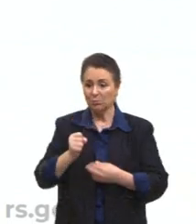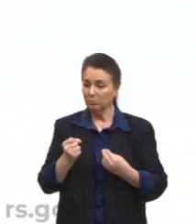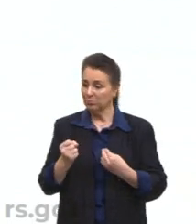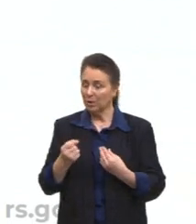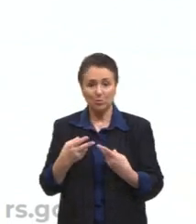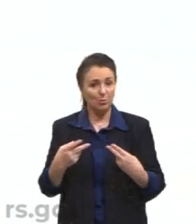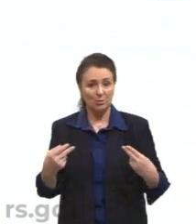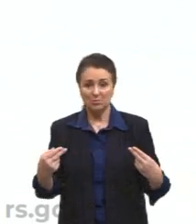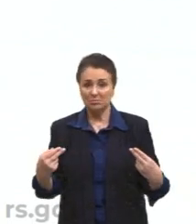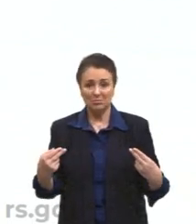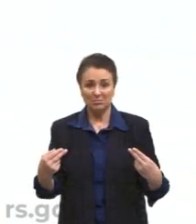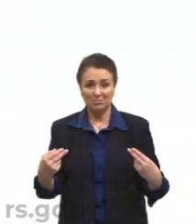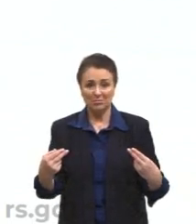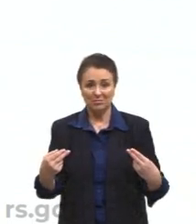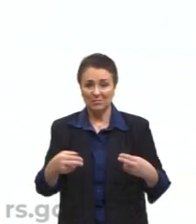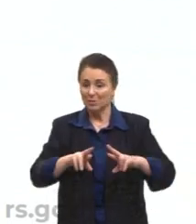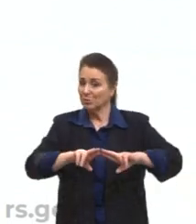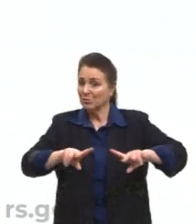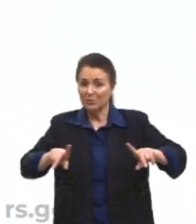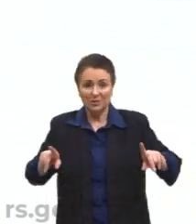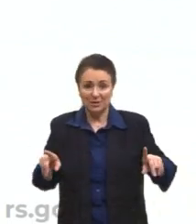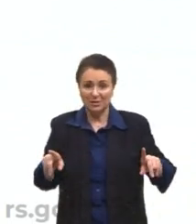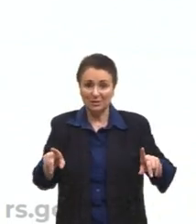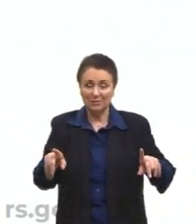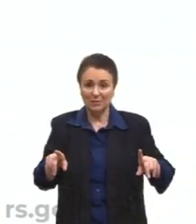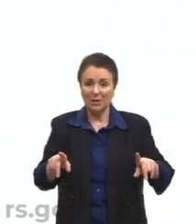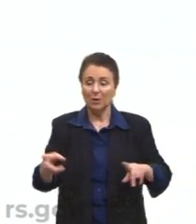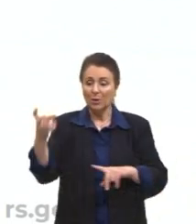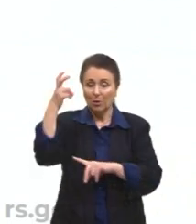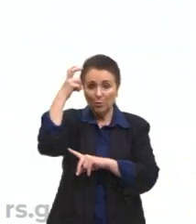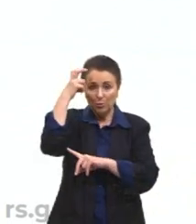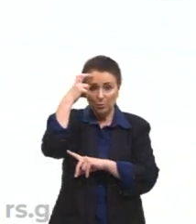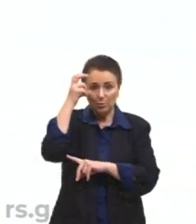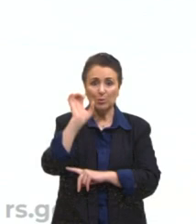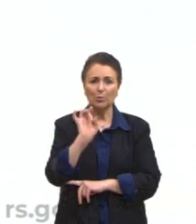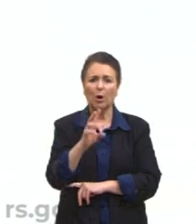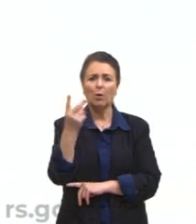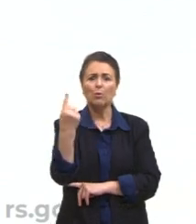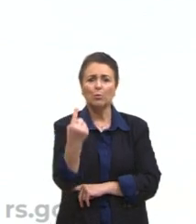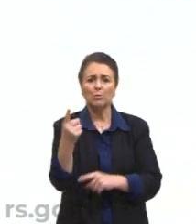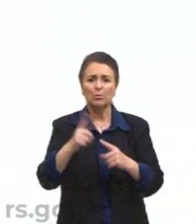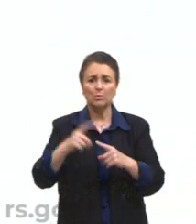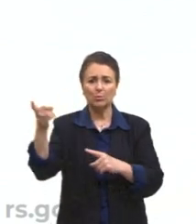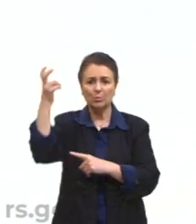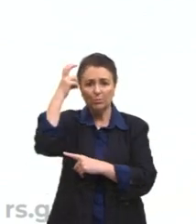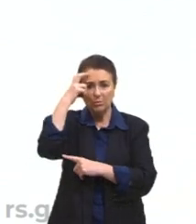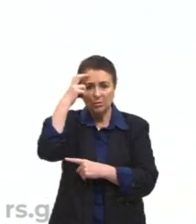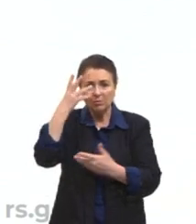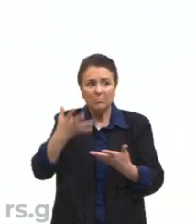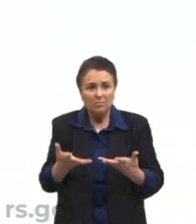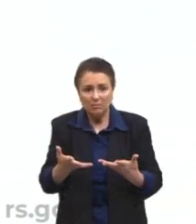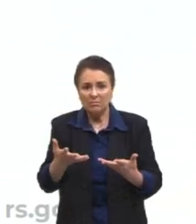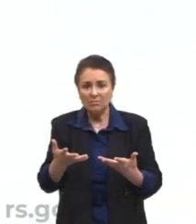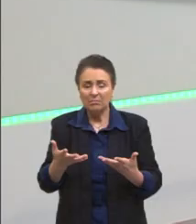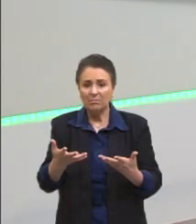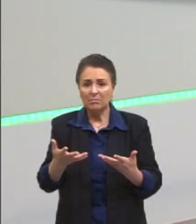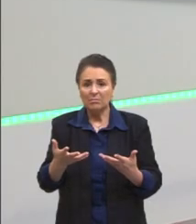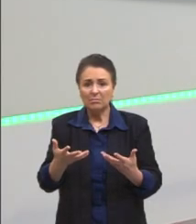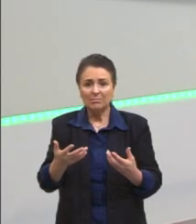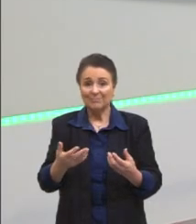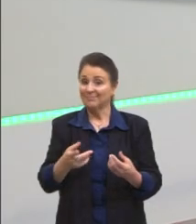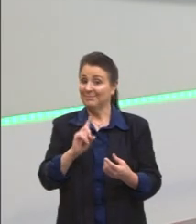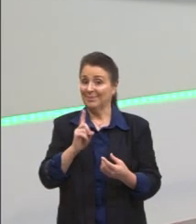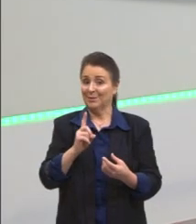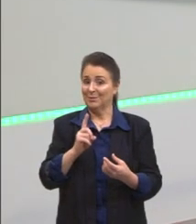a cultura nômade e uma cultura apenas uma cultura ela não vai ser enriquecedora né é a